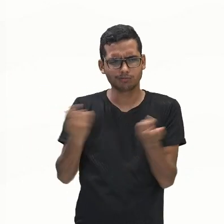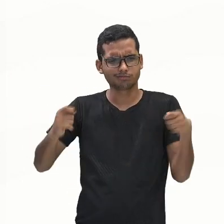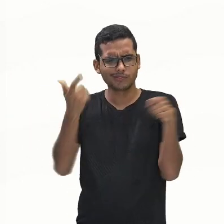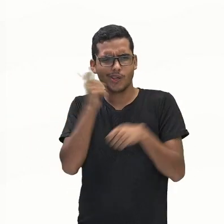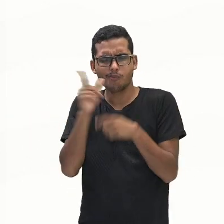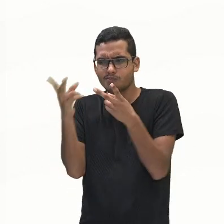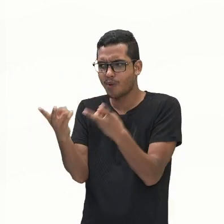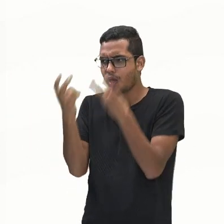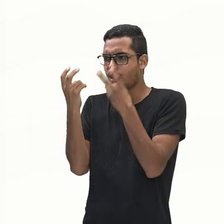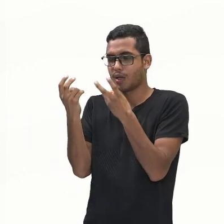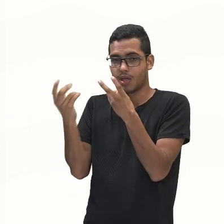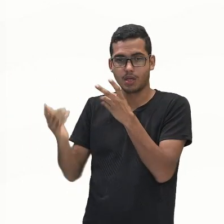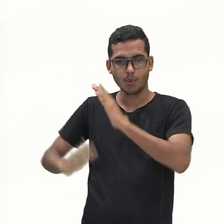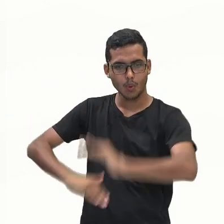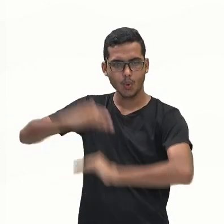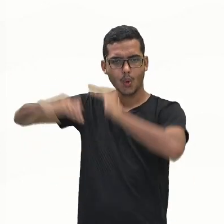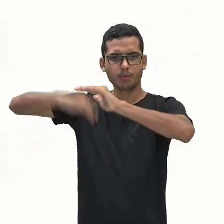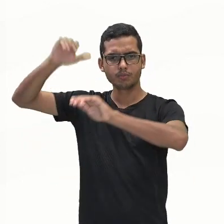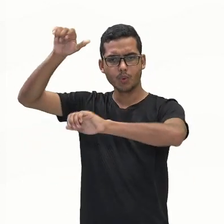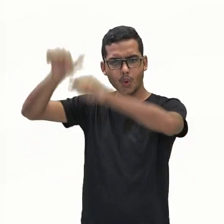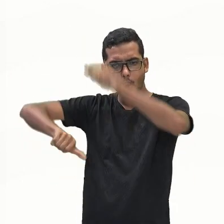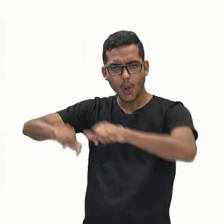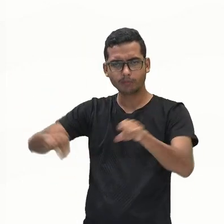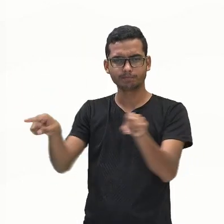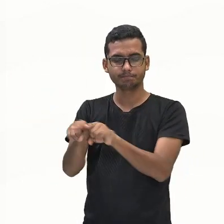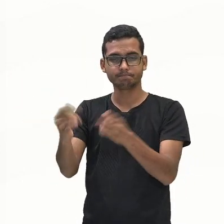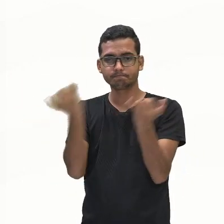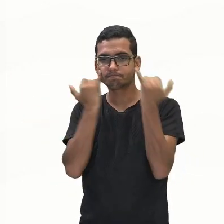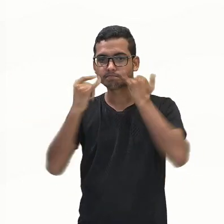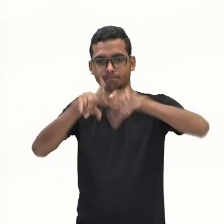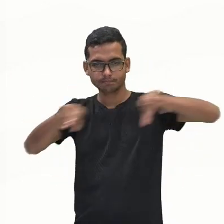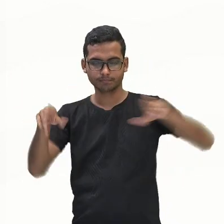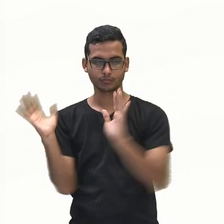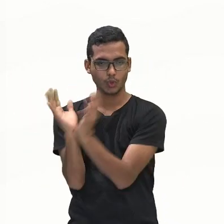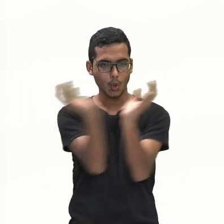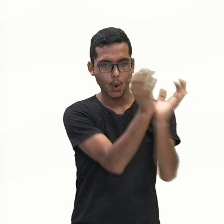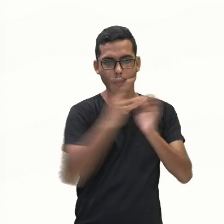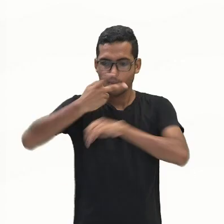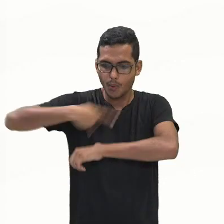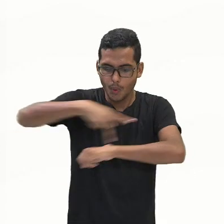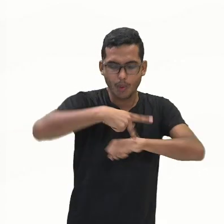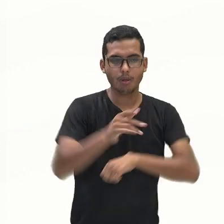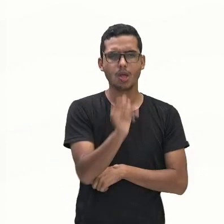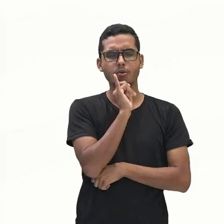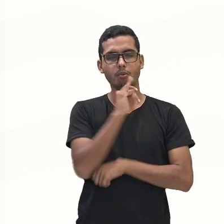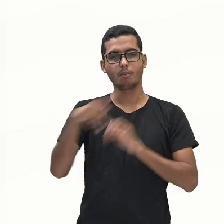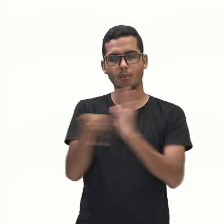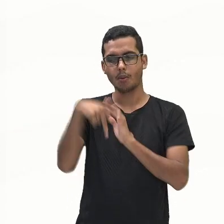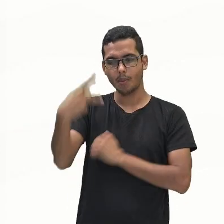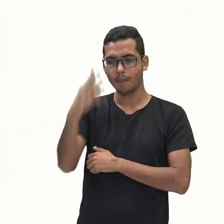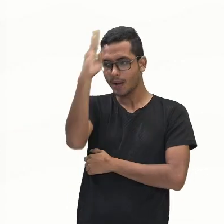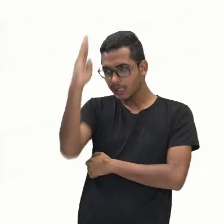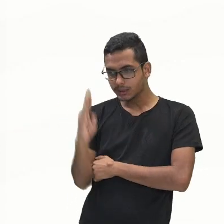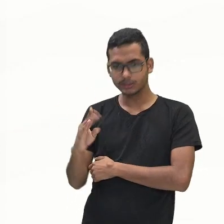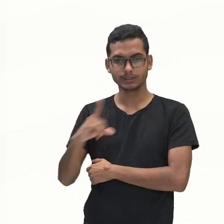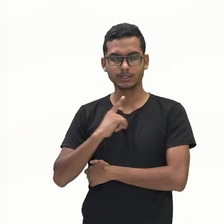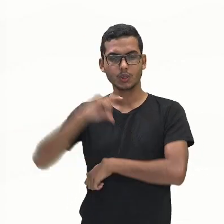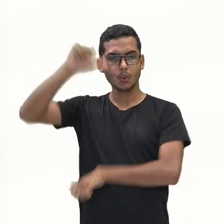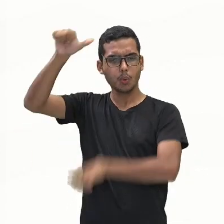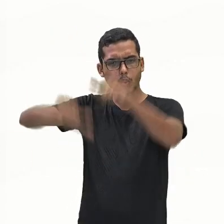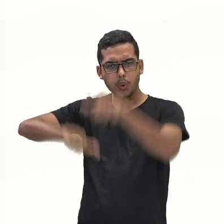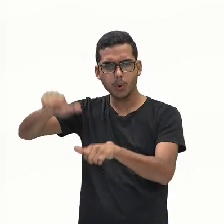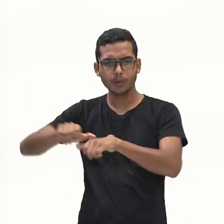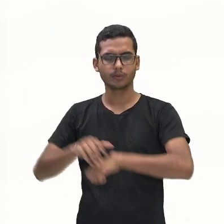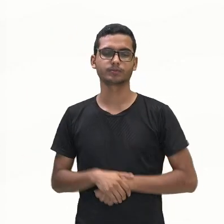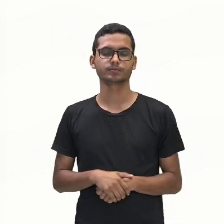gente avaliar o desenvolvimento desses diferentes grupos de países, né? Mas, por exemplo, o Brasil, ele faz uma análise a